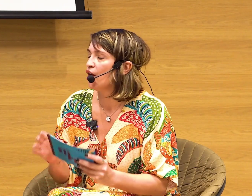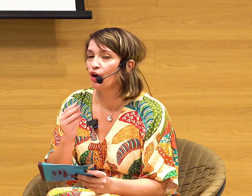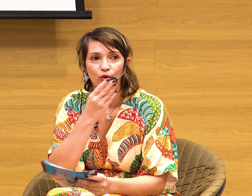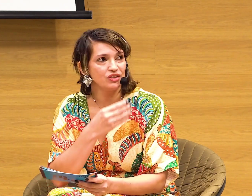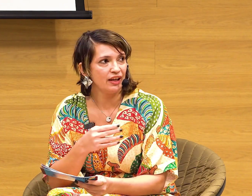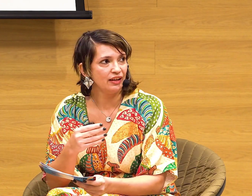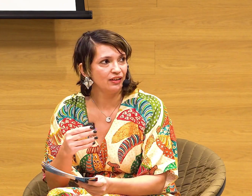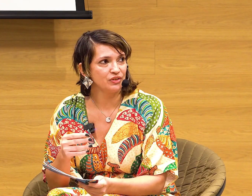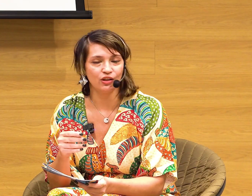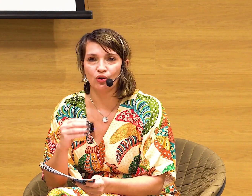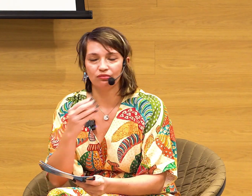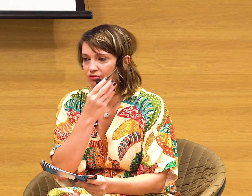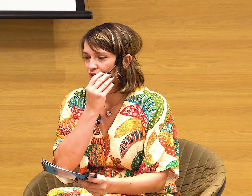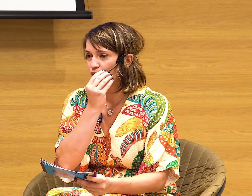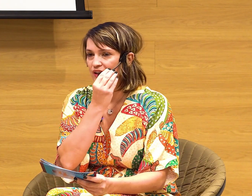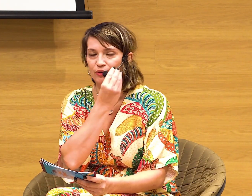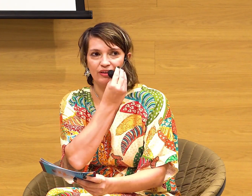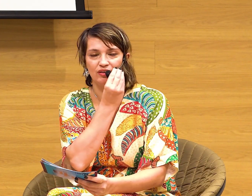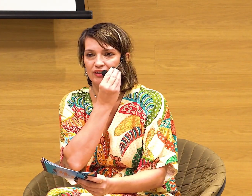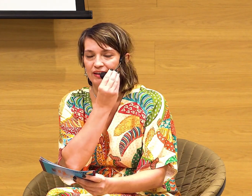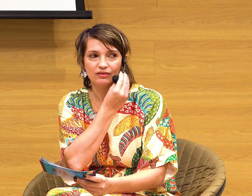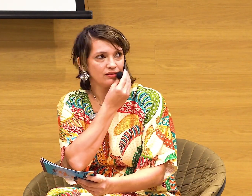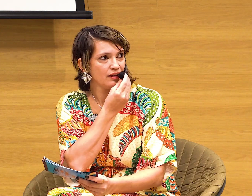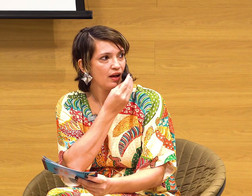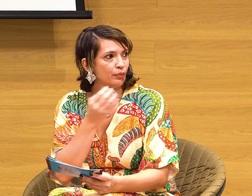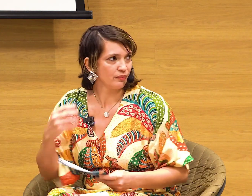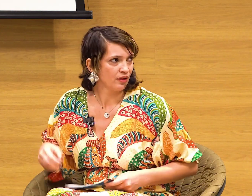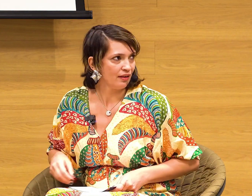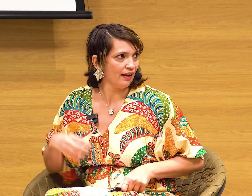hoje. Usei todo... Oi.